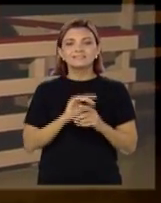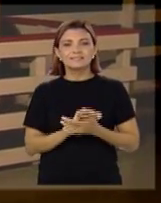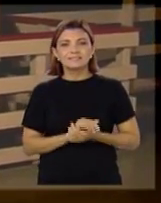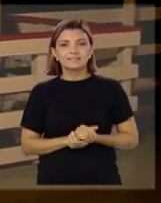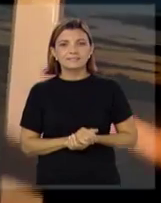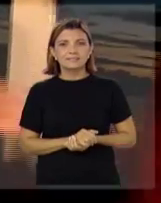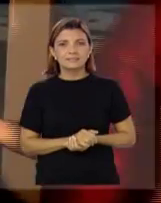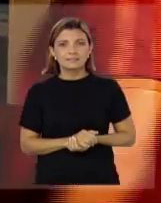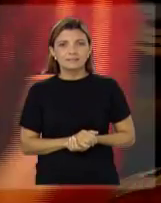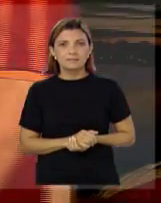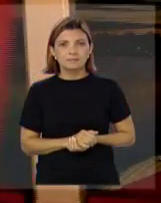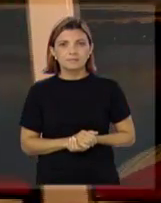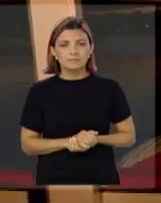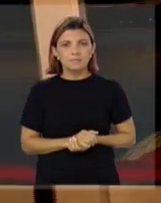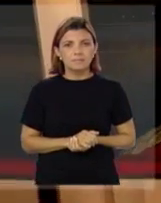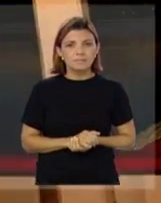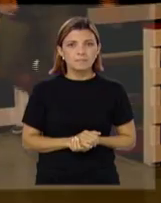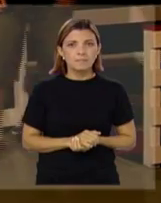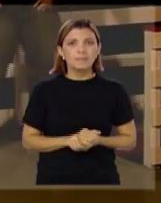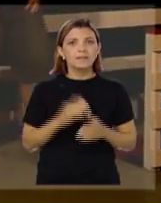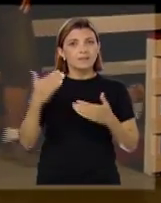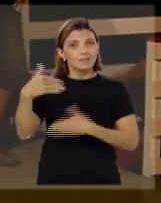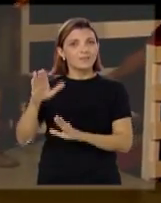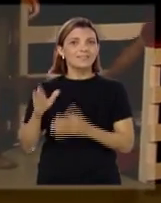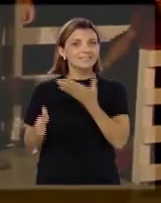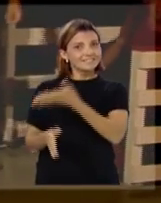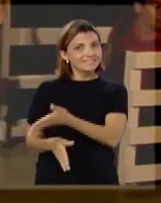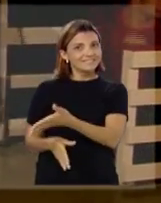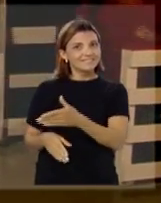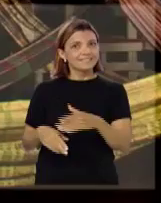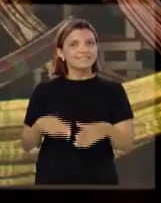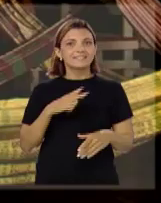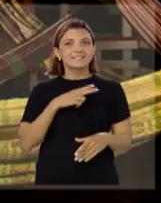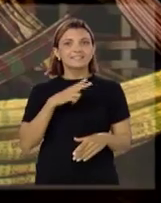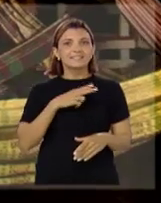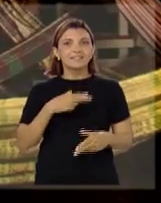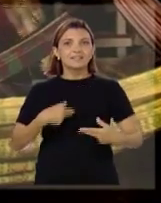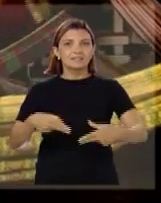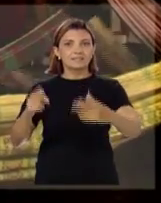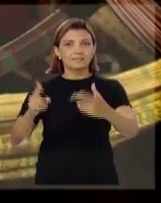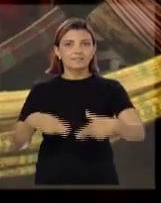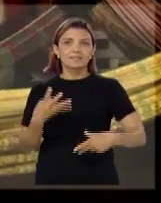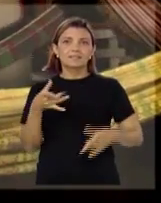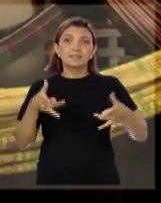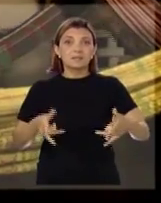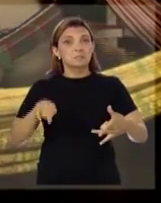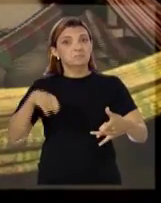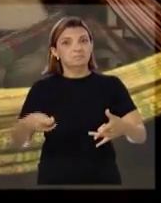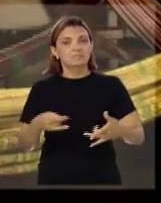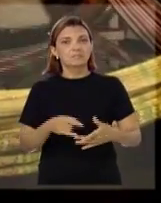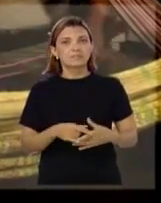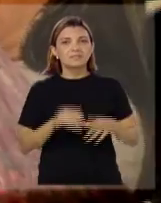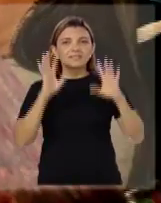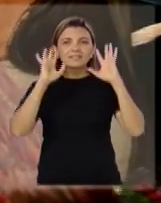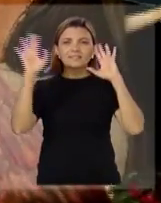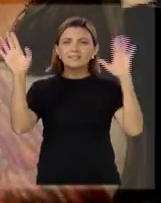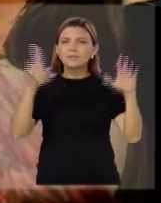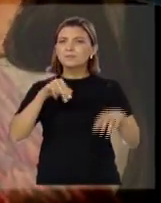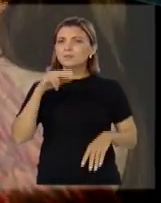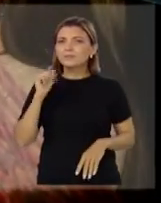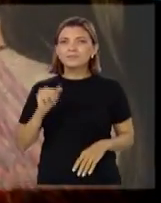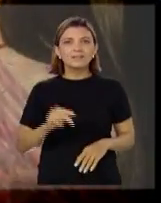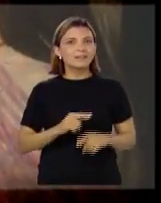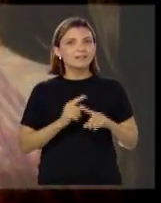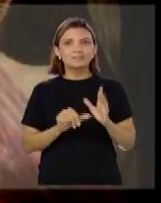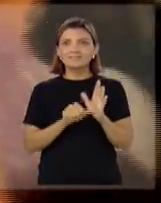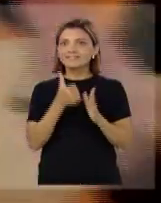que lindo. É. Nossa, o céu tá... Ó, esse é o quarto, viu? Aqui tem quatro camas pra vocês. Eu nunca imaginei que eu ia